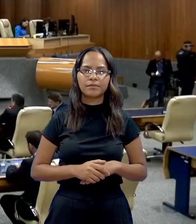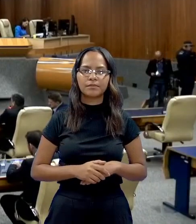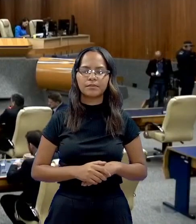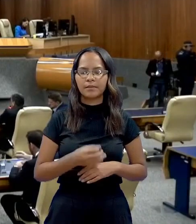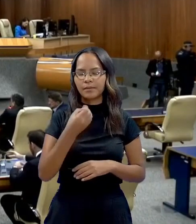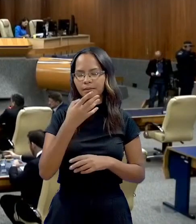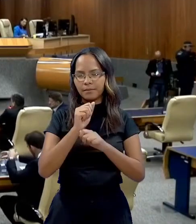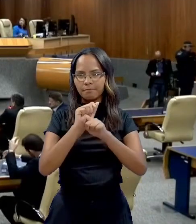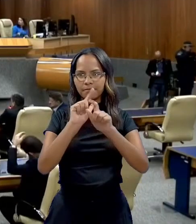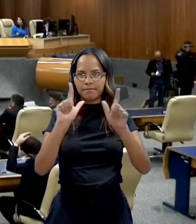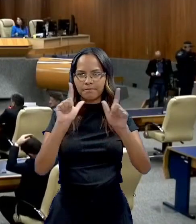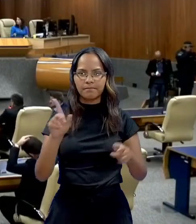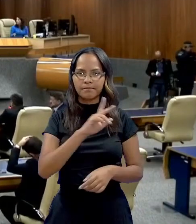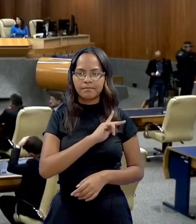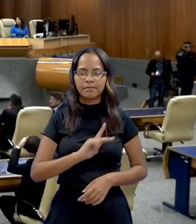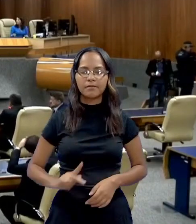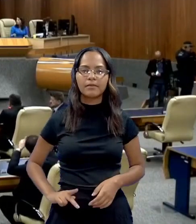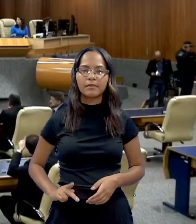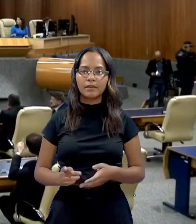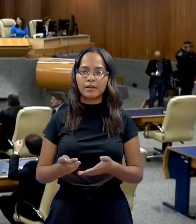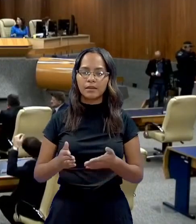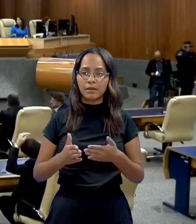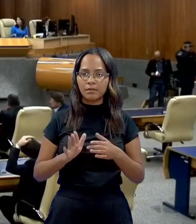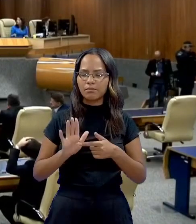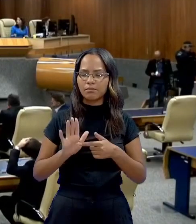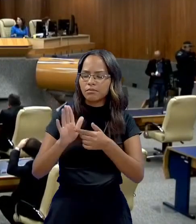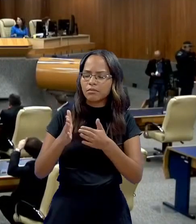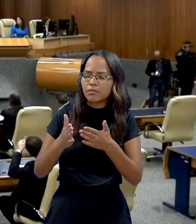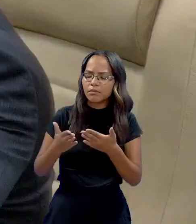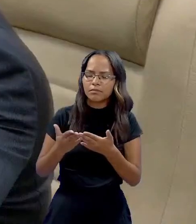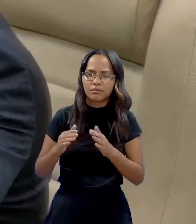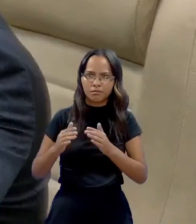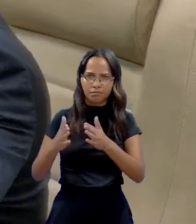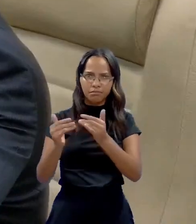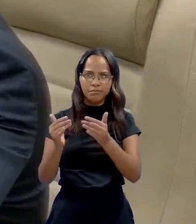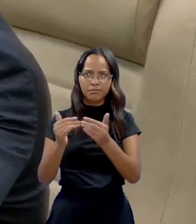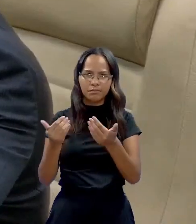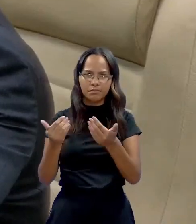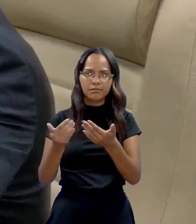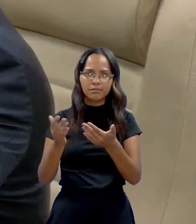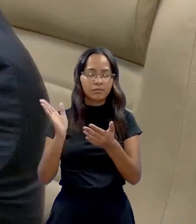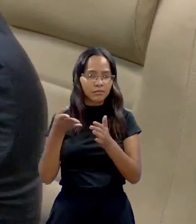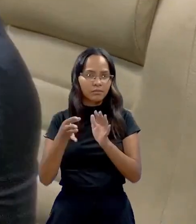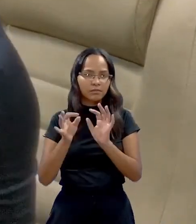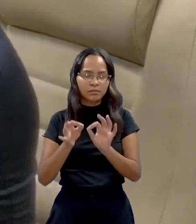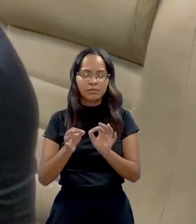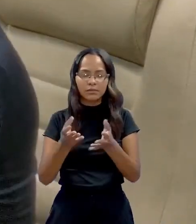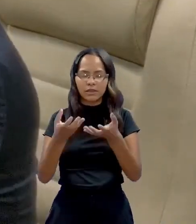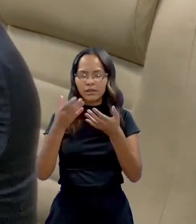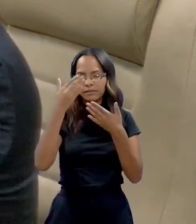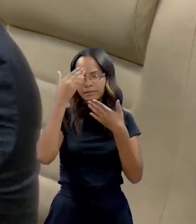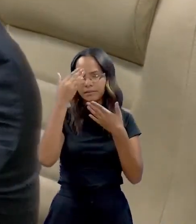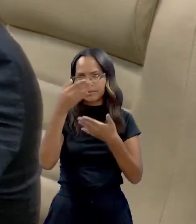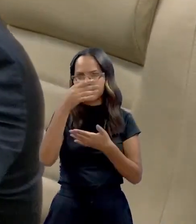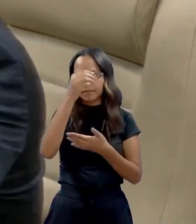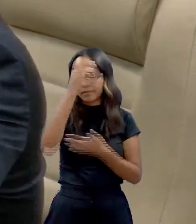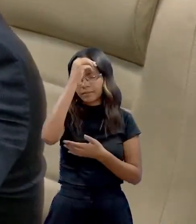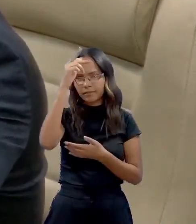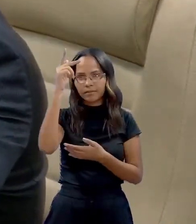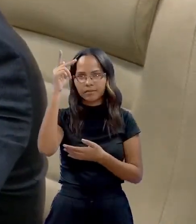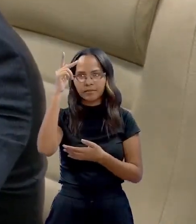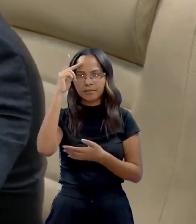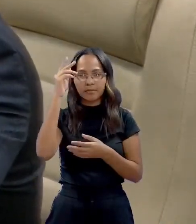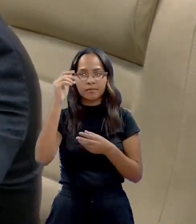aqui diversos requerimentos devidamente formalizados e, ao mesmo tempo, quero aqui agradecer ao prefeito Rogério Cruz por estar cumprindo mais uma